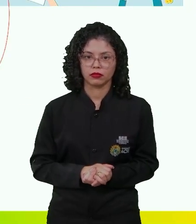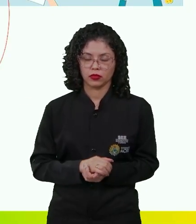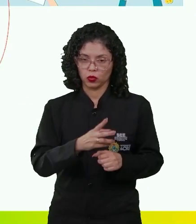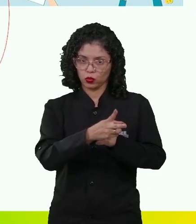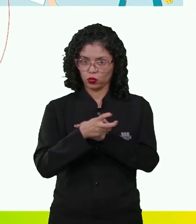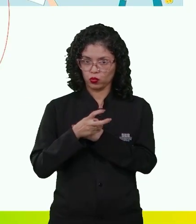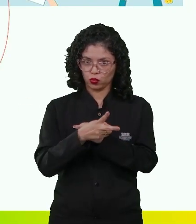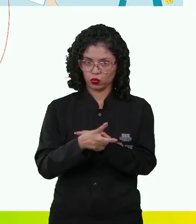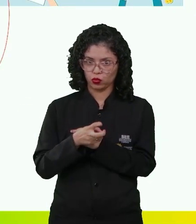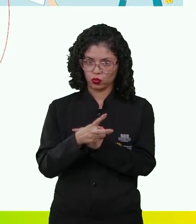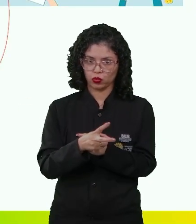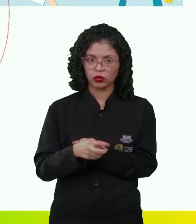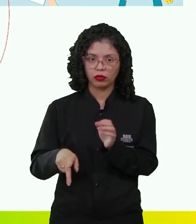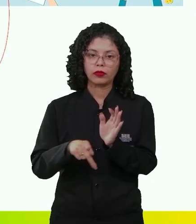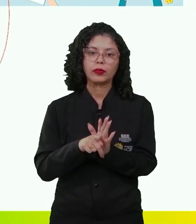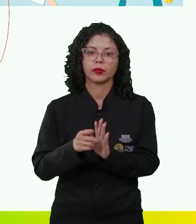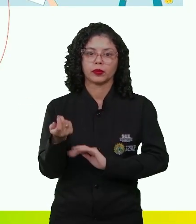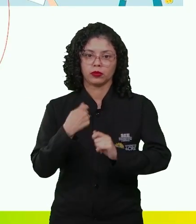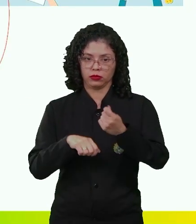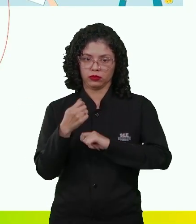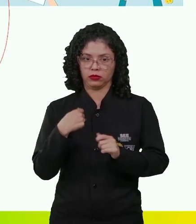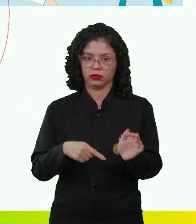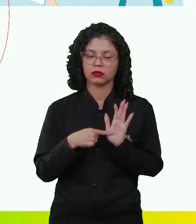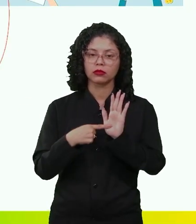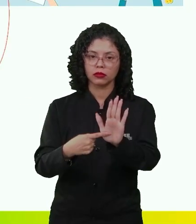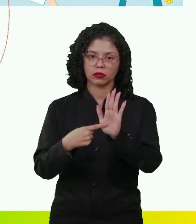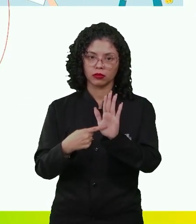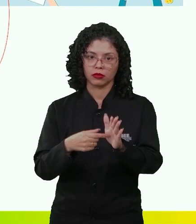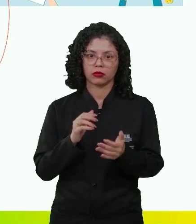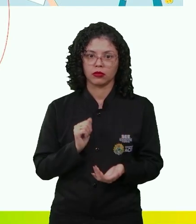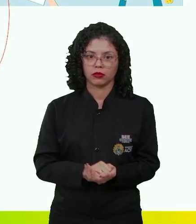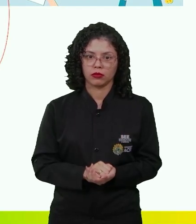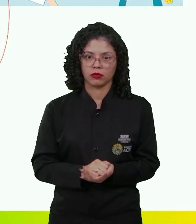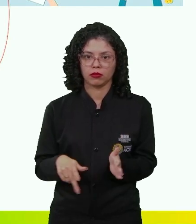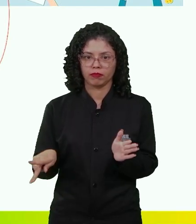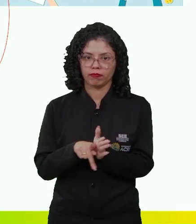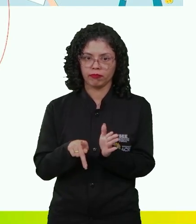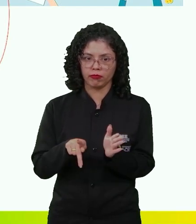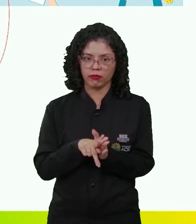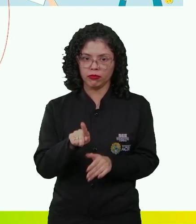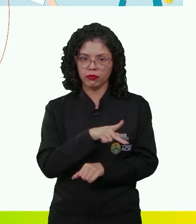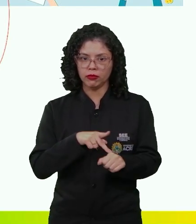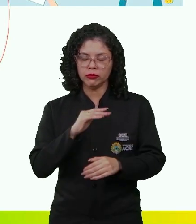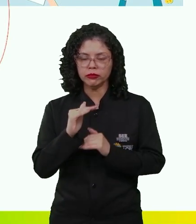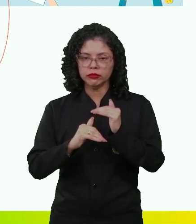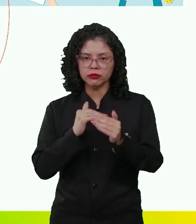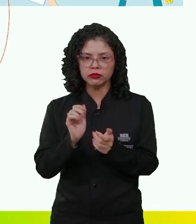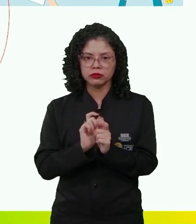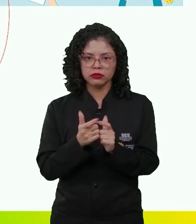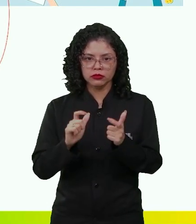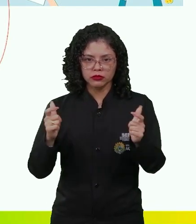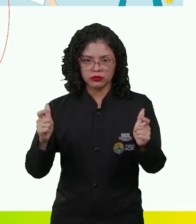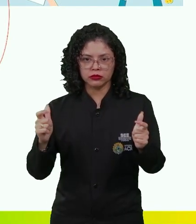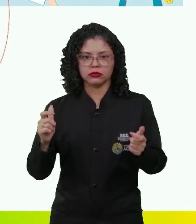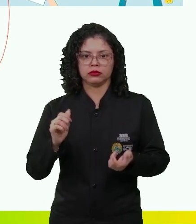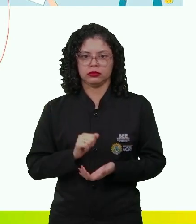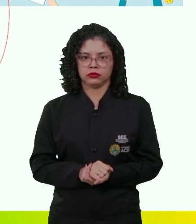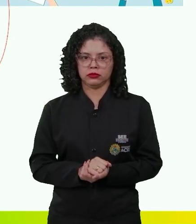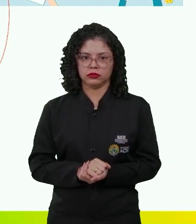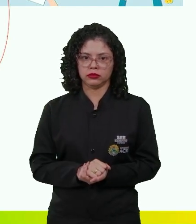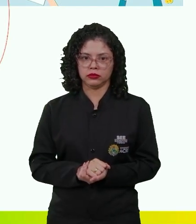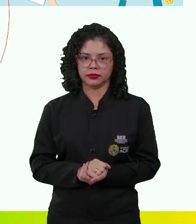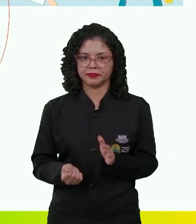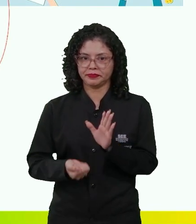subdesenvolvidos são explorados economicamente, apresentando dependência dos países desenvolvidos para